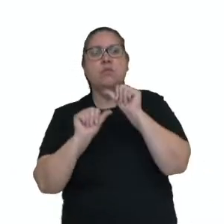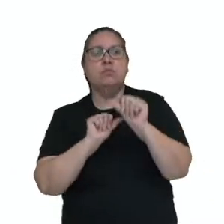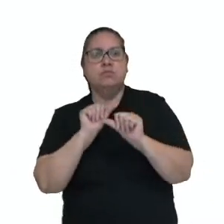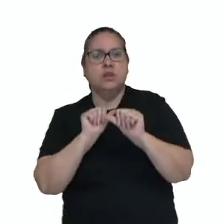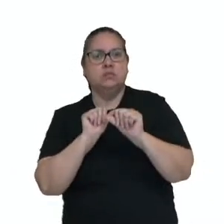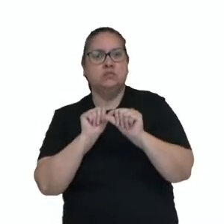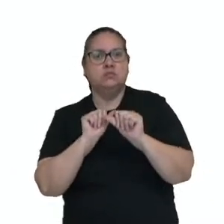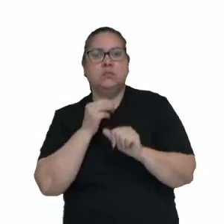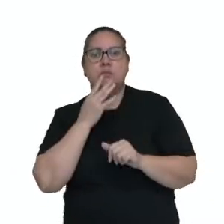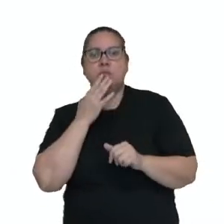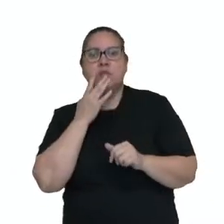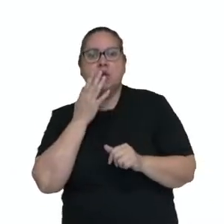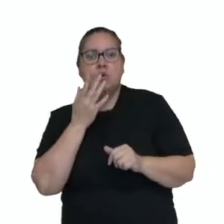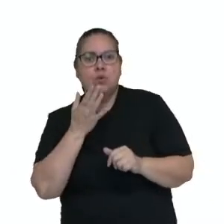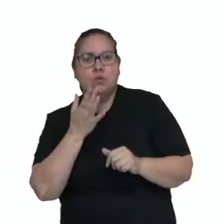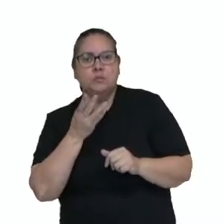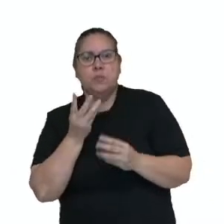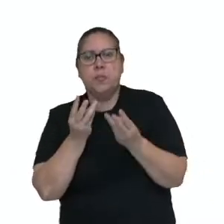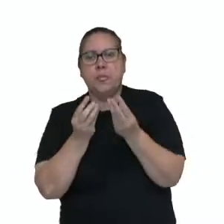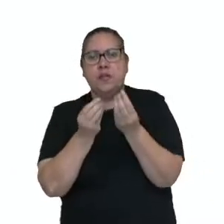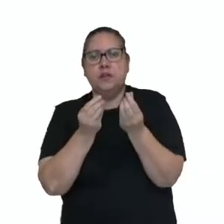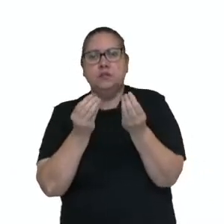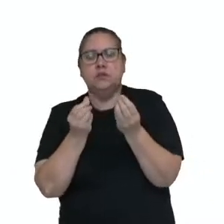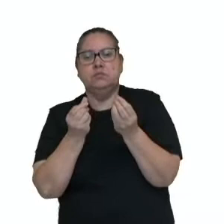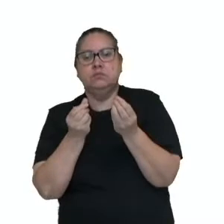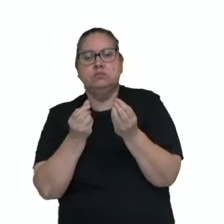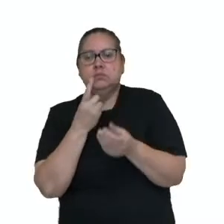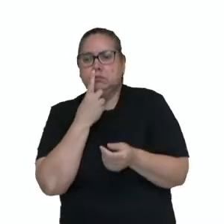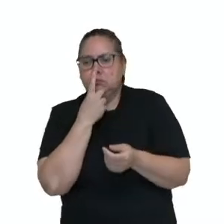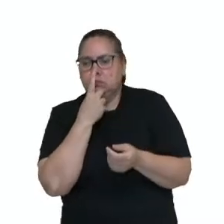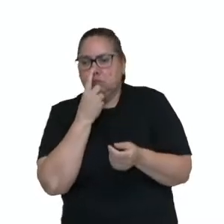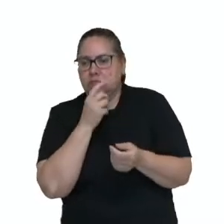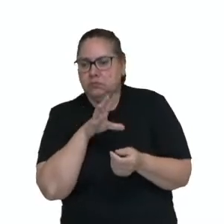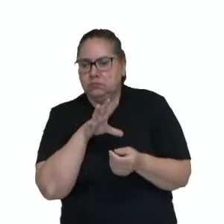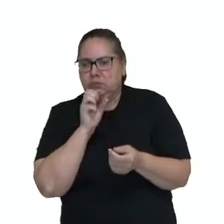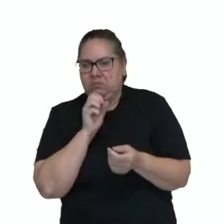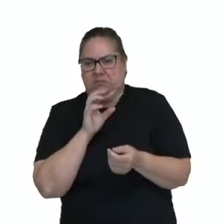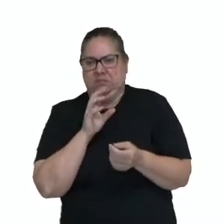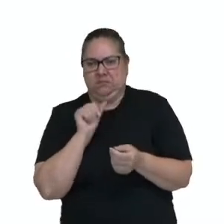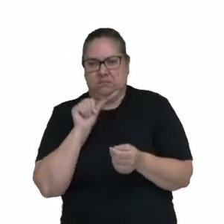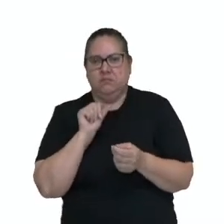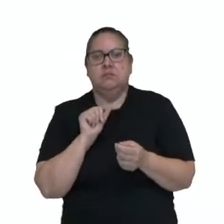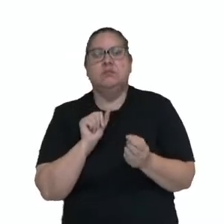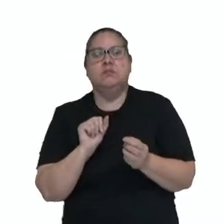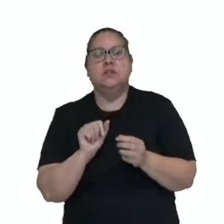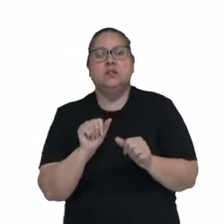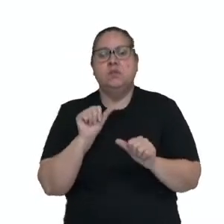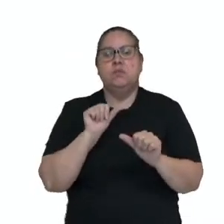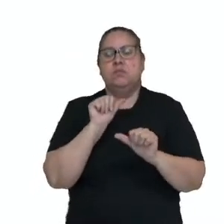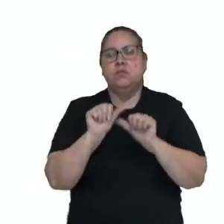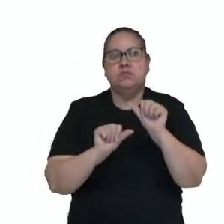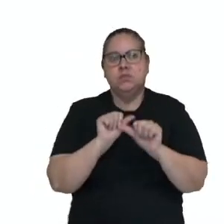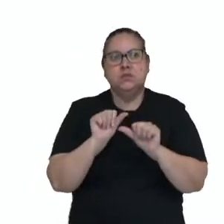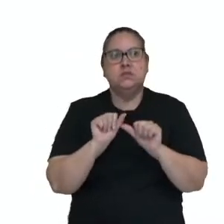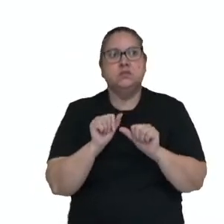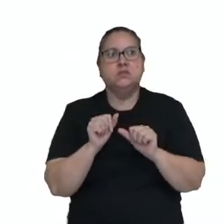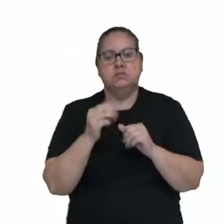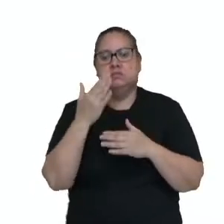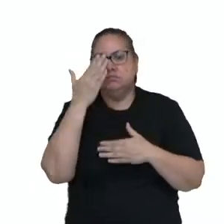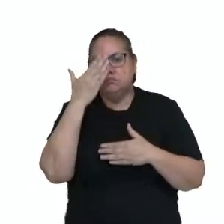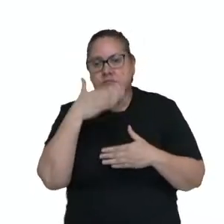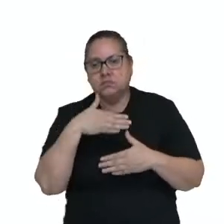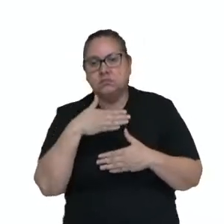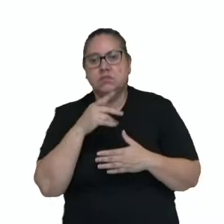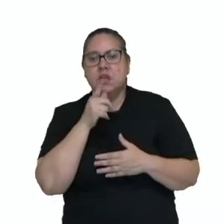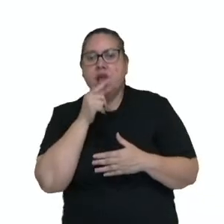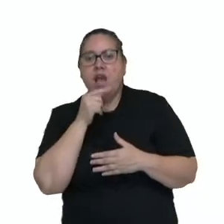alterações na cor, no sabor e no cheiro. Essas alterações ali, né, presentes